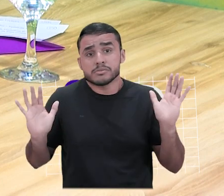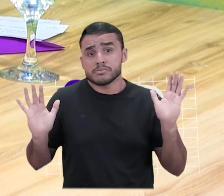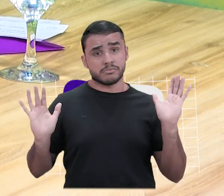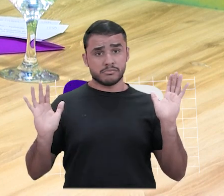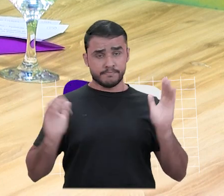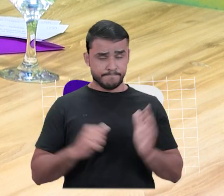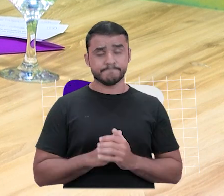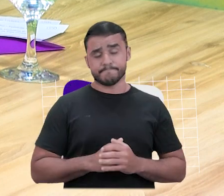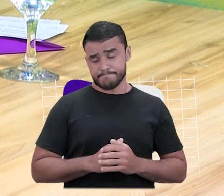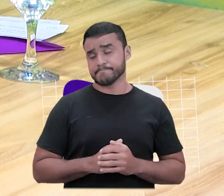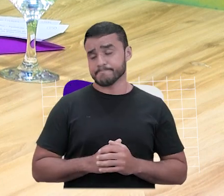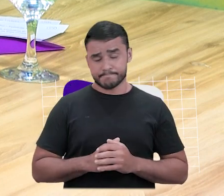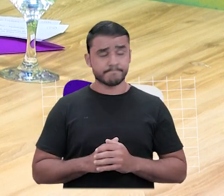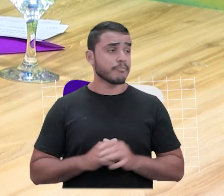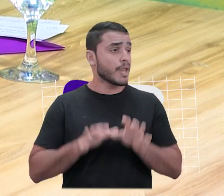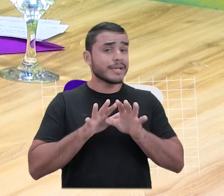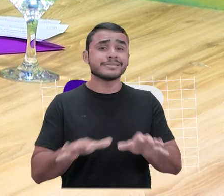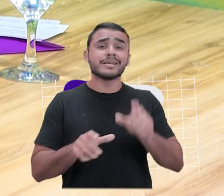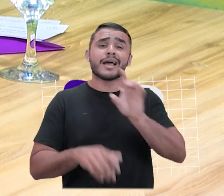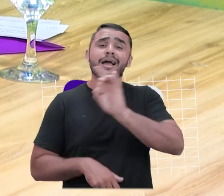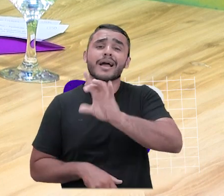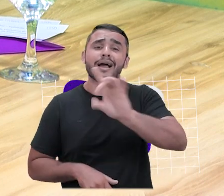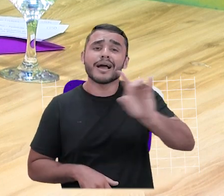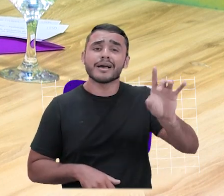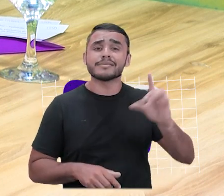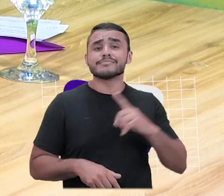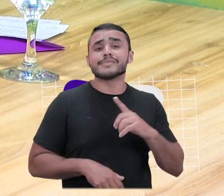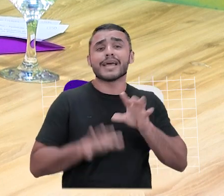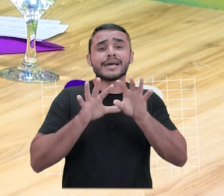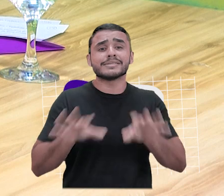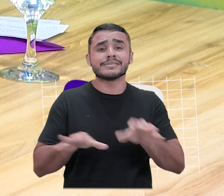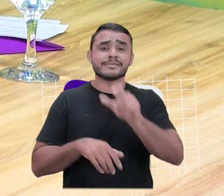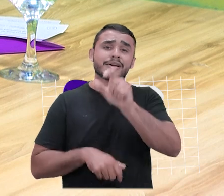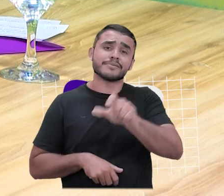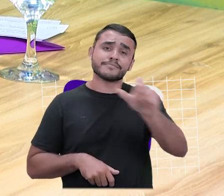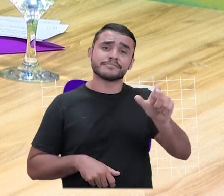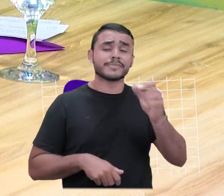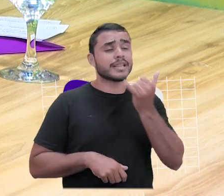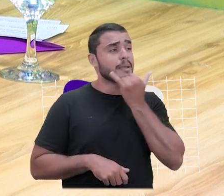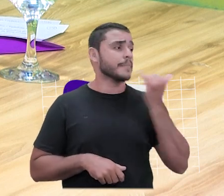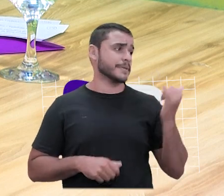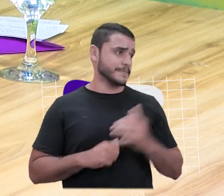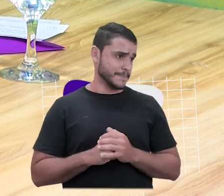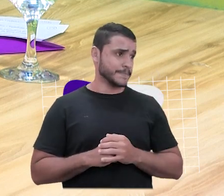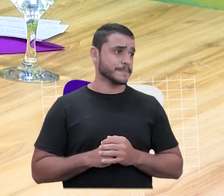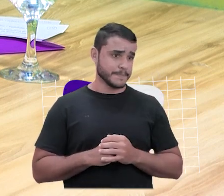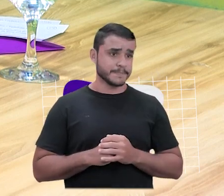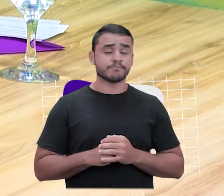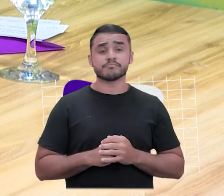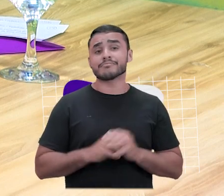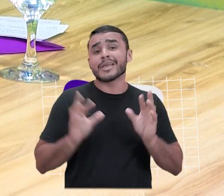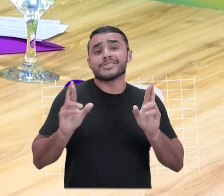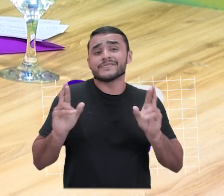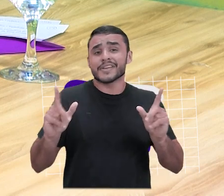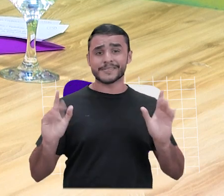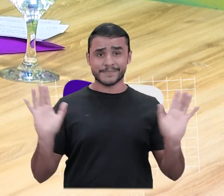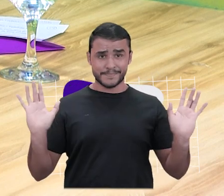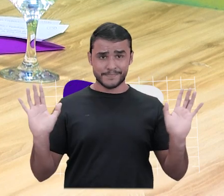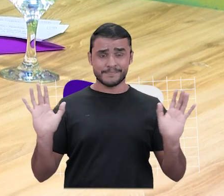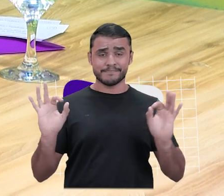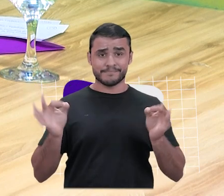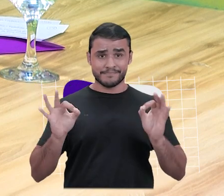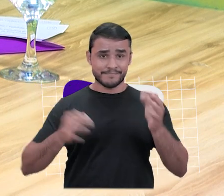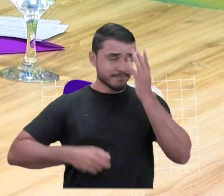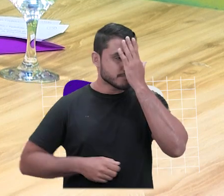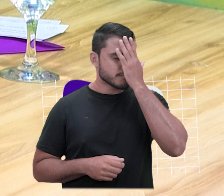na verdade, todo mundo reage de um jeito. Exato. É só mais evidente para alguns de nós, isso. Né? Só um pouco mais diferente. Justamente. Mas